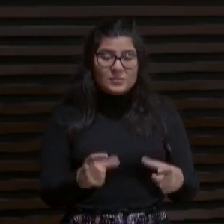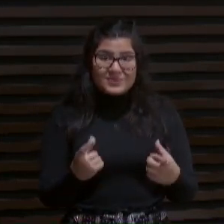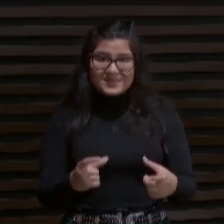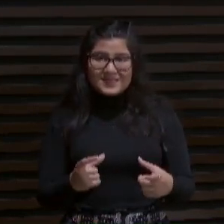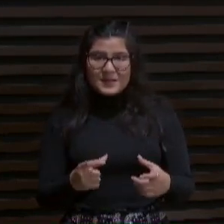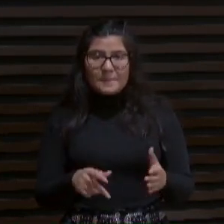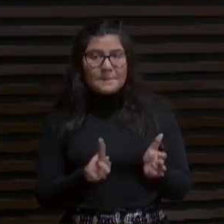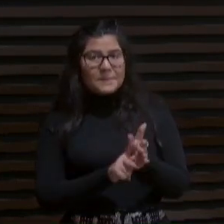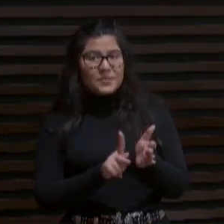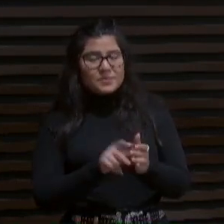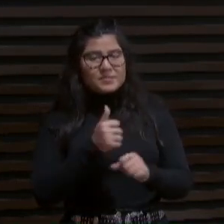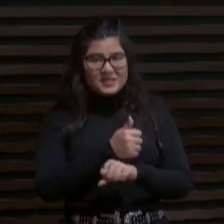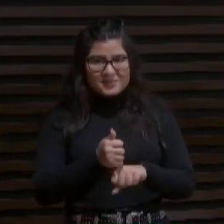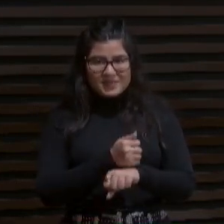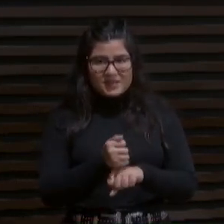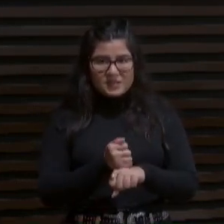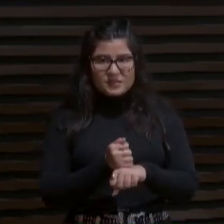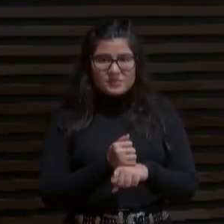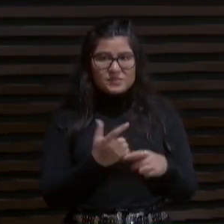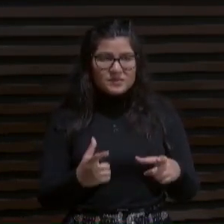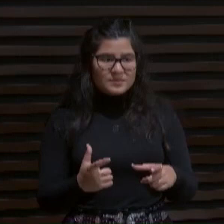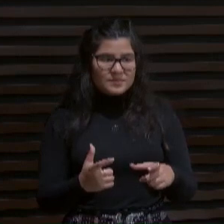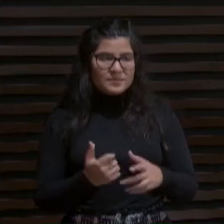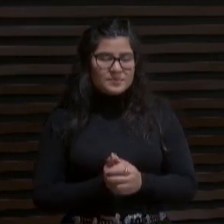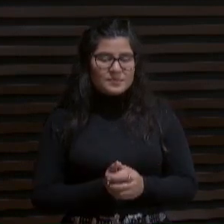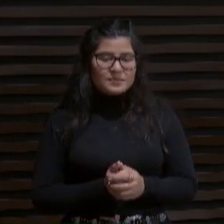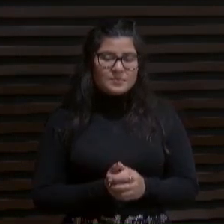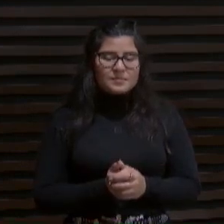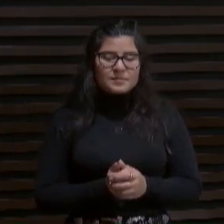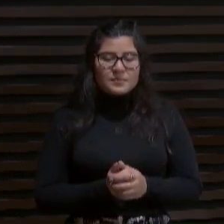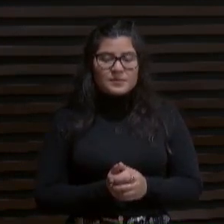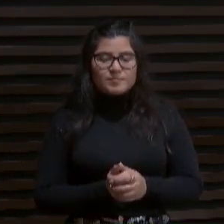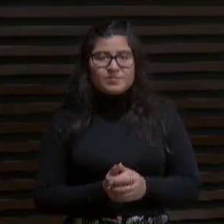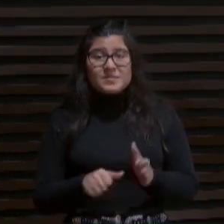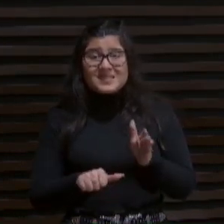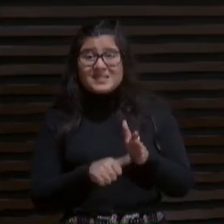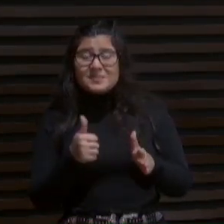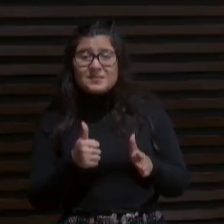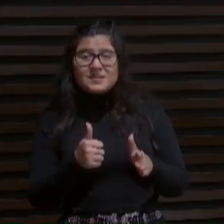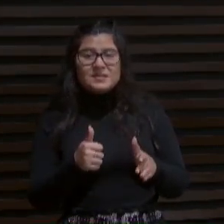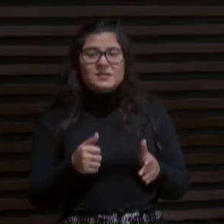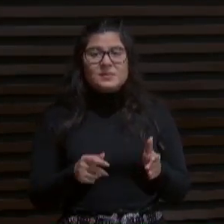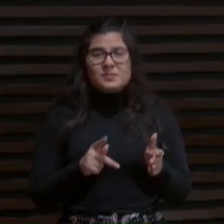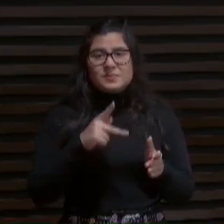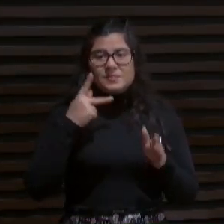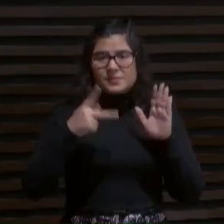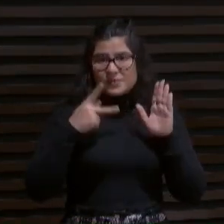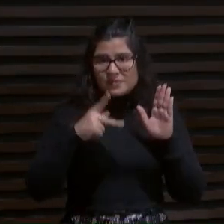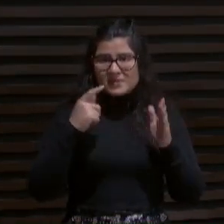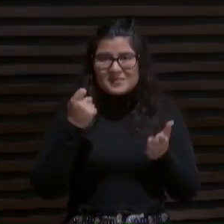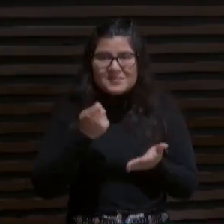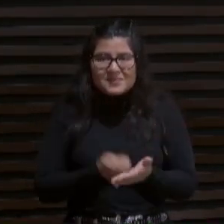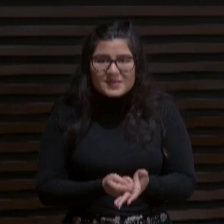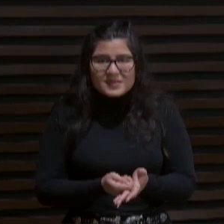Abraão naquele lugar. Seria a primeira parte da promessa sendo cumprida, porque Deus prometeu que toda aquela terra seria dele,